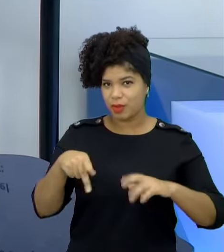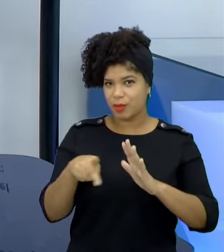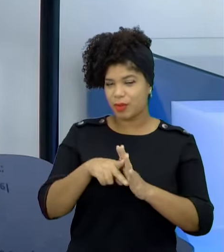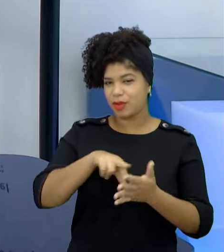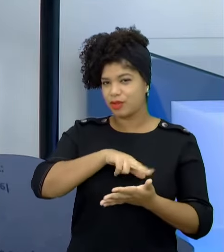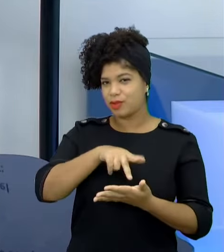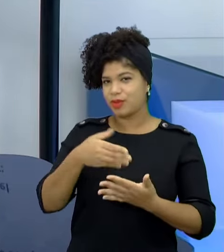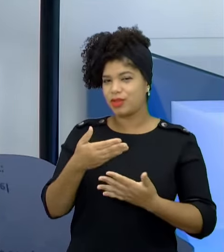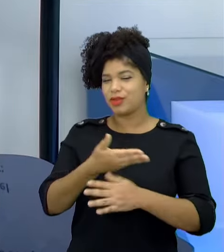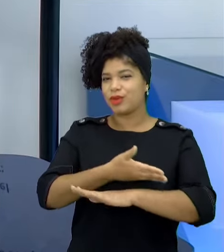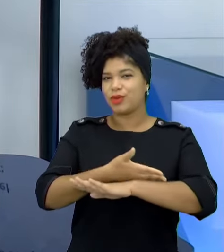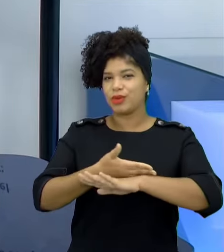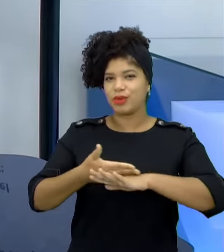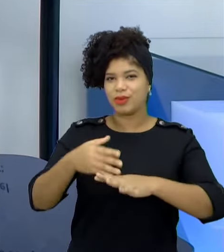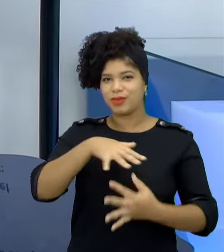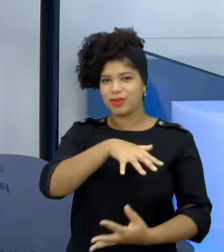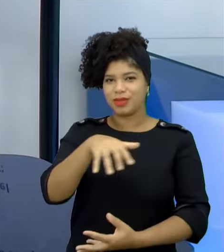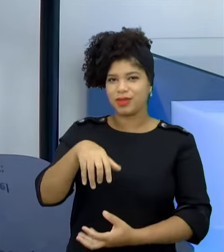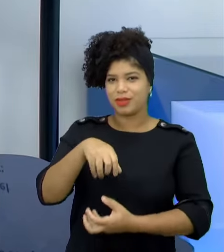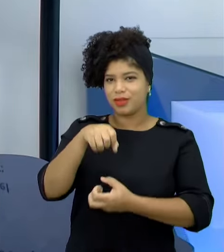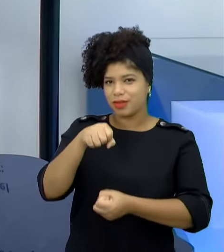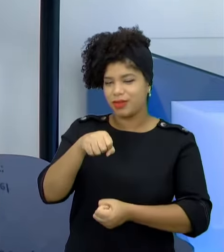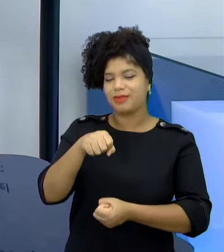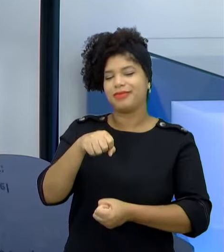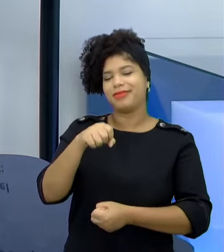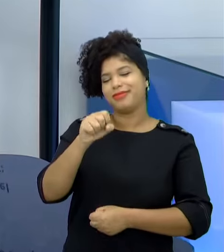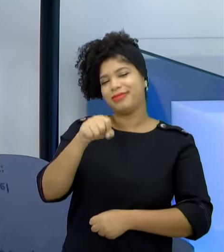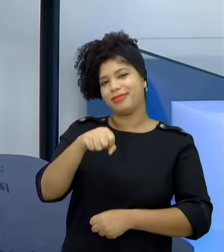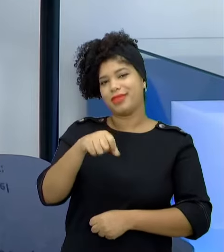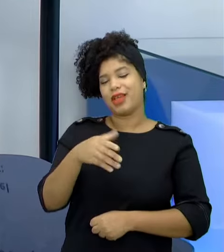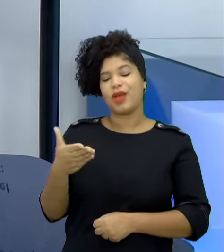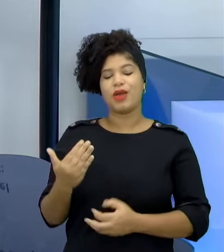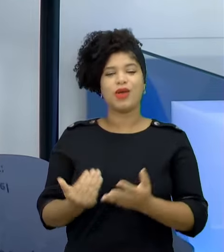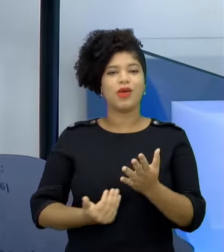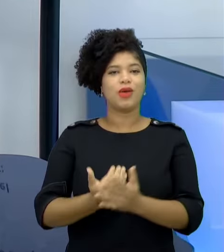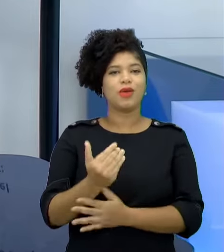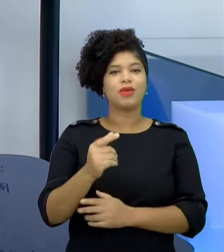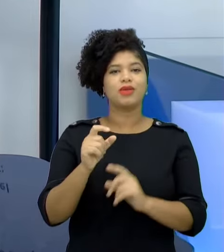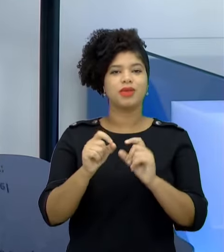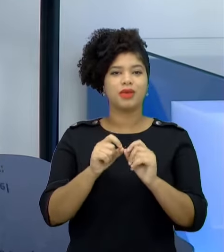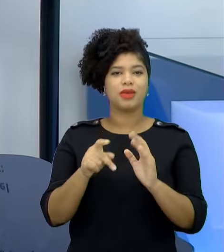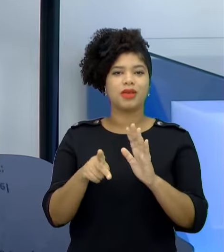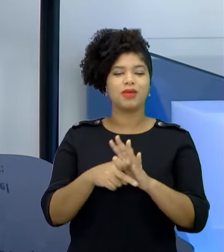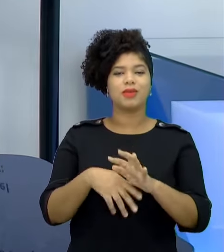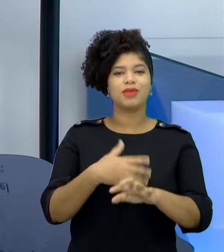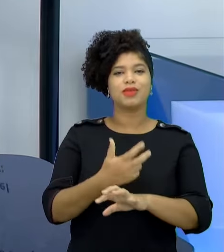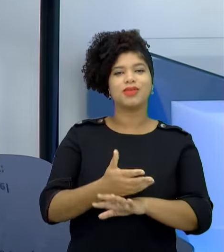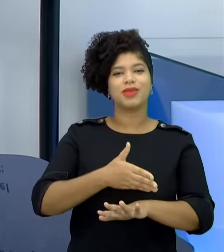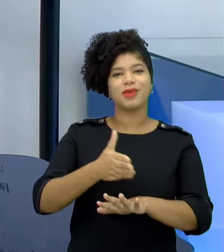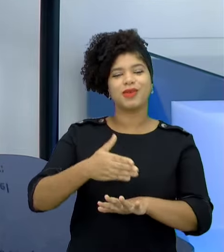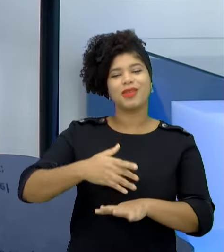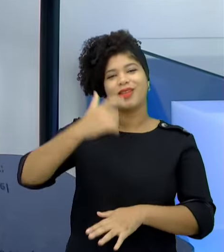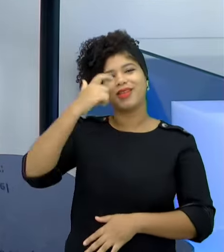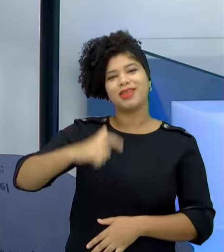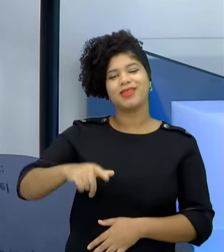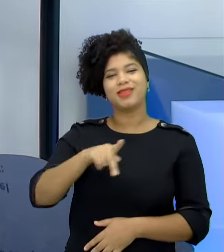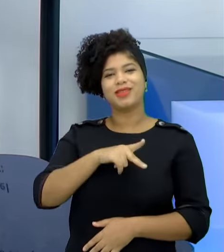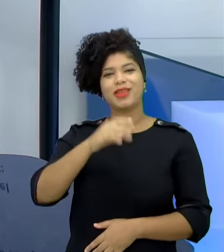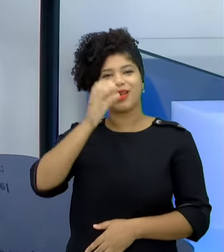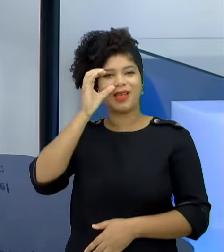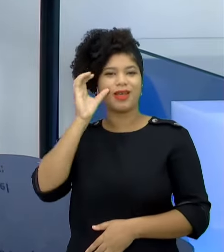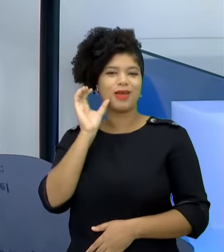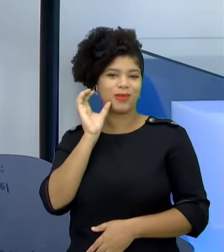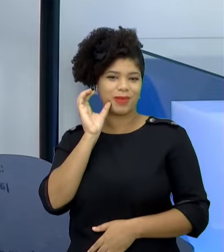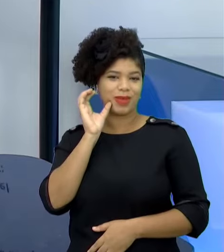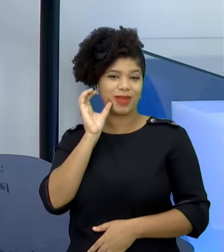É isso aí, está começando mais um componente aqui com vocês. Professor Magno na tela falando com vocês, falando aí a